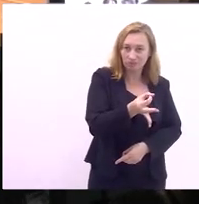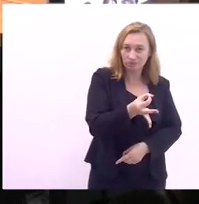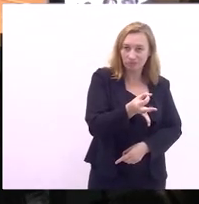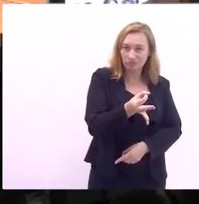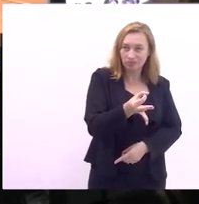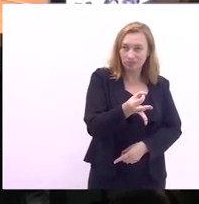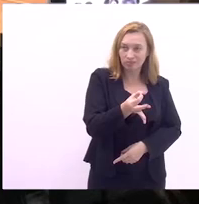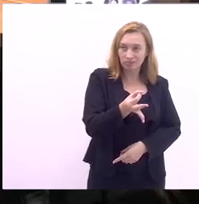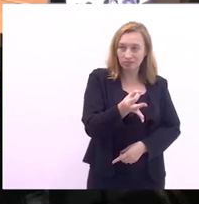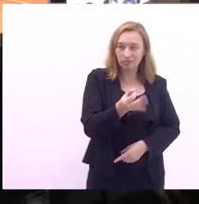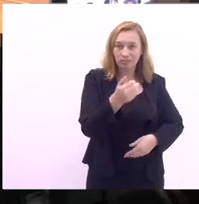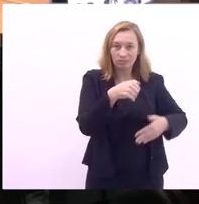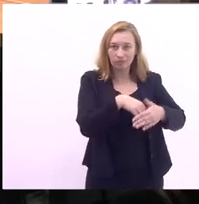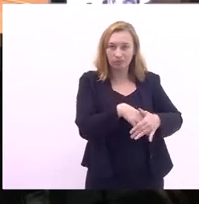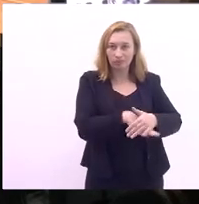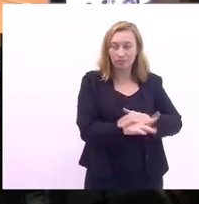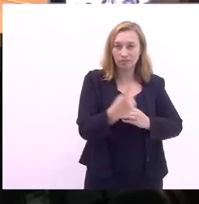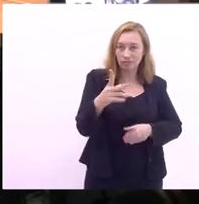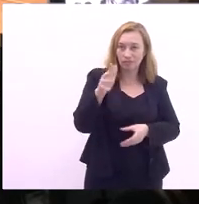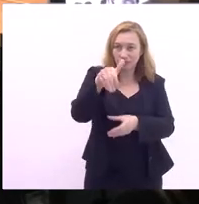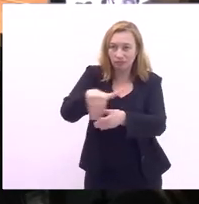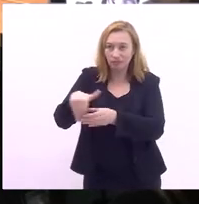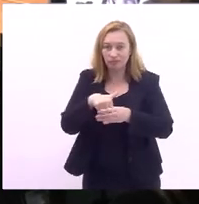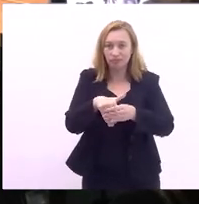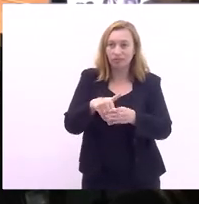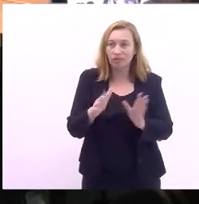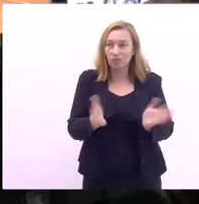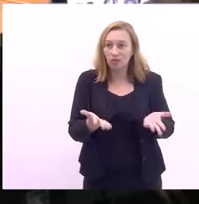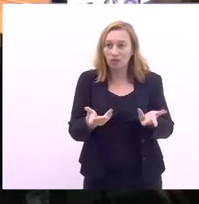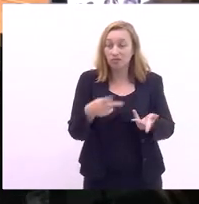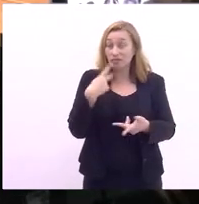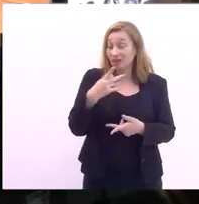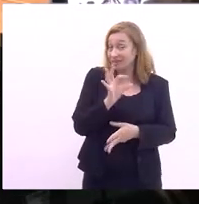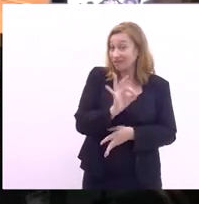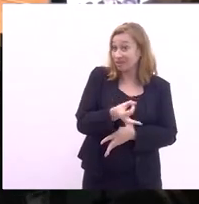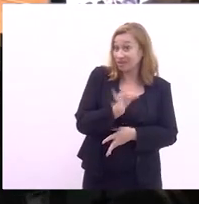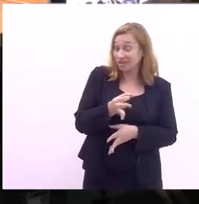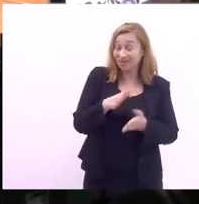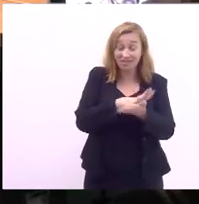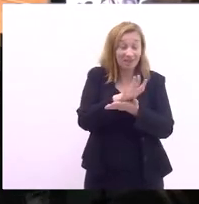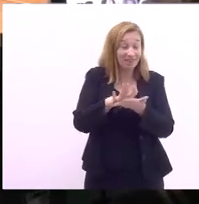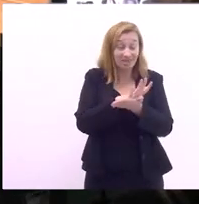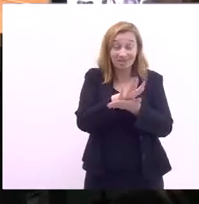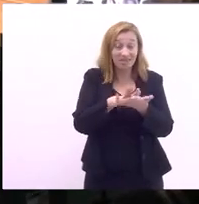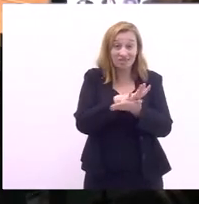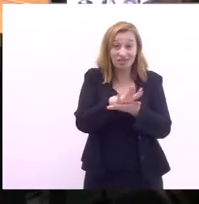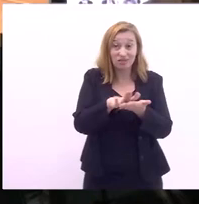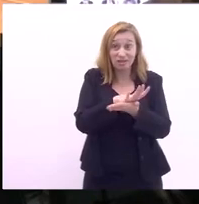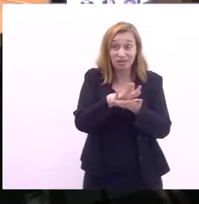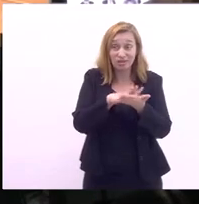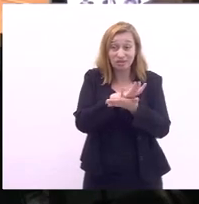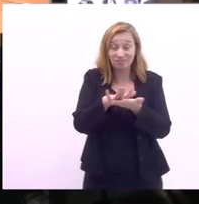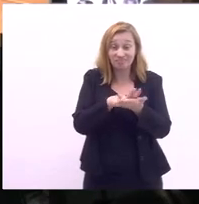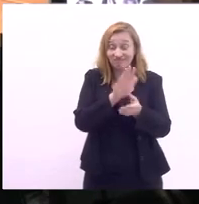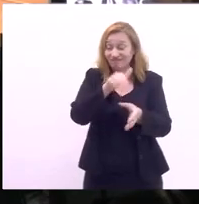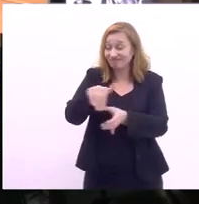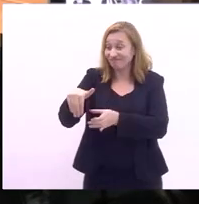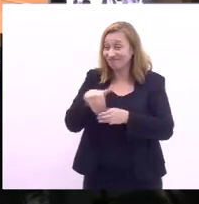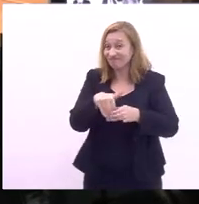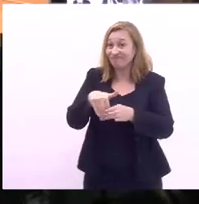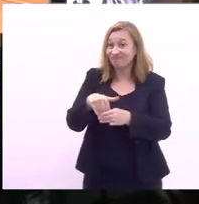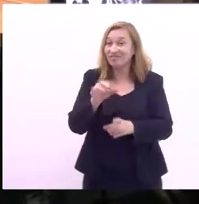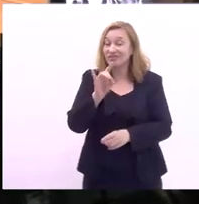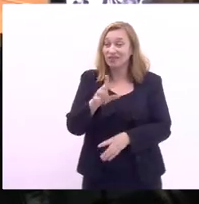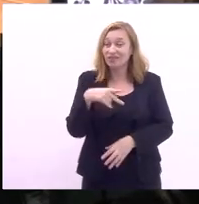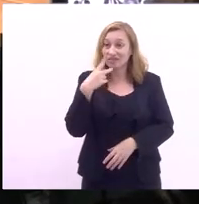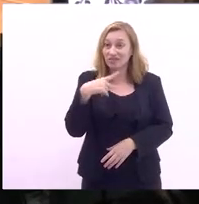arma, bota o seu voto na mão. Hoje aqui não vamos tratar, obviamente, de nada, nada de campanha eleitoral, mas somente